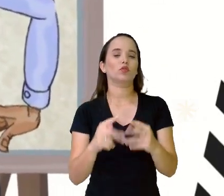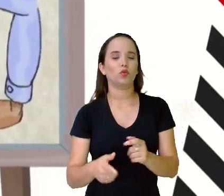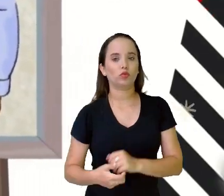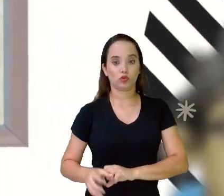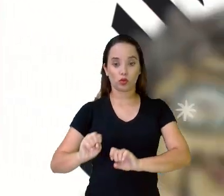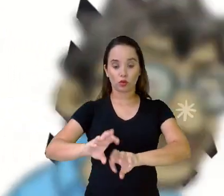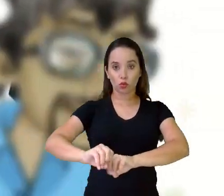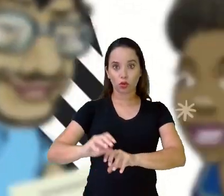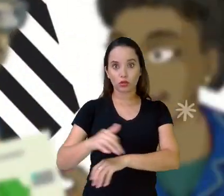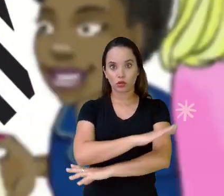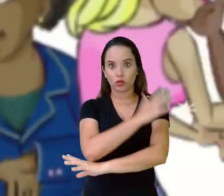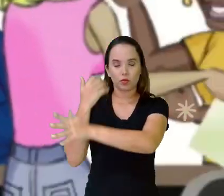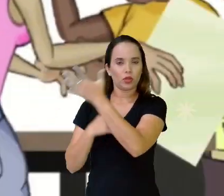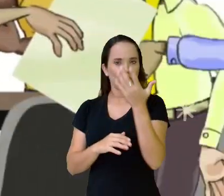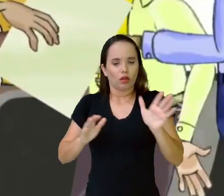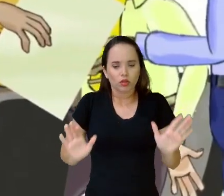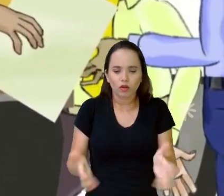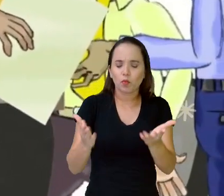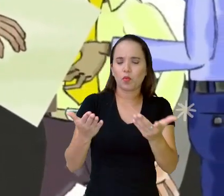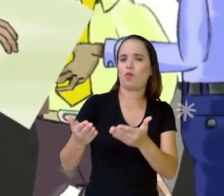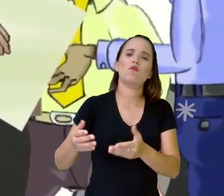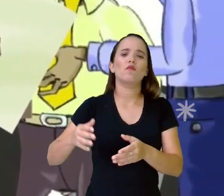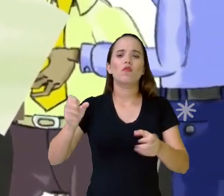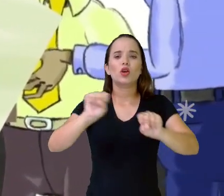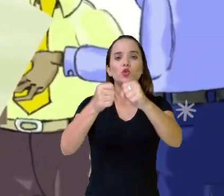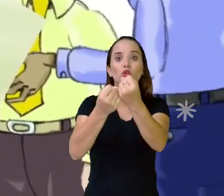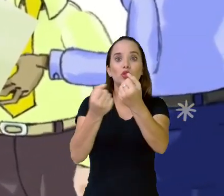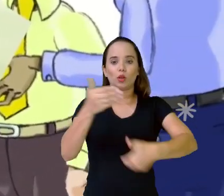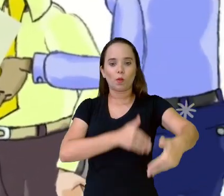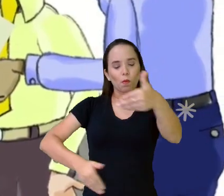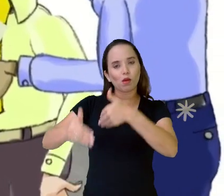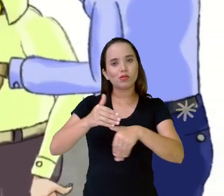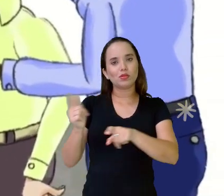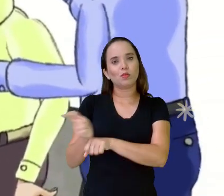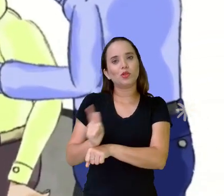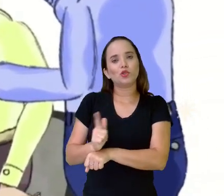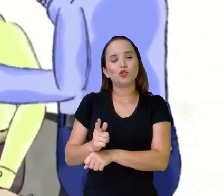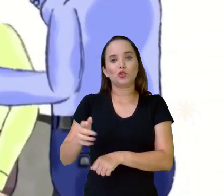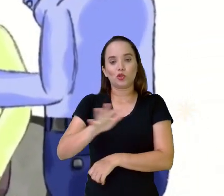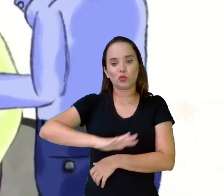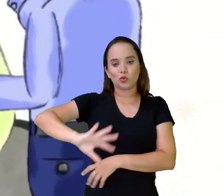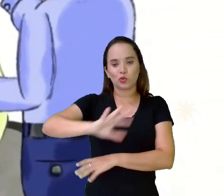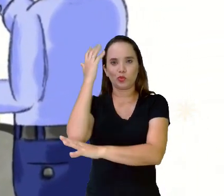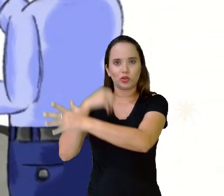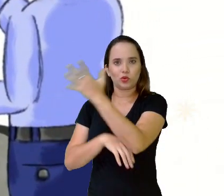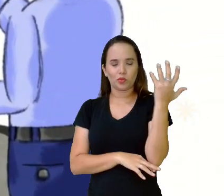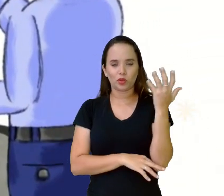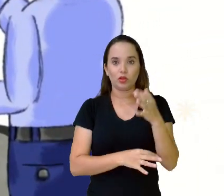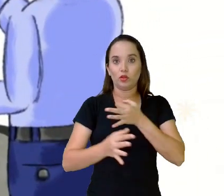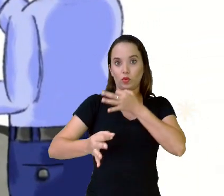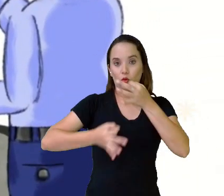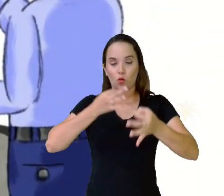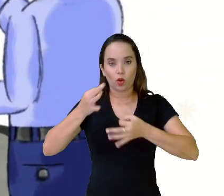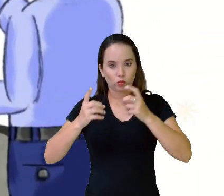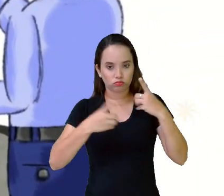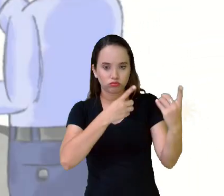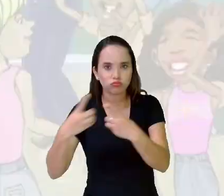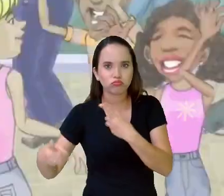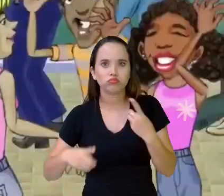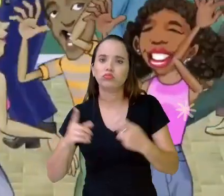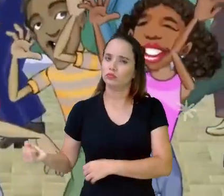educação ambiental promove a participação da sociedade na gestão do meio ambiente. O diálogo é fundamental